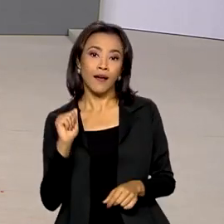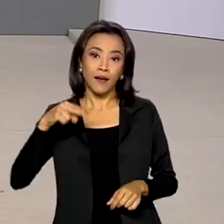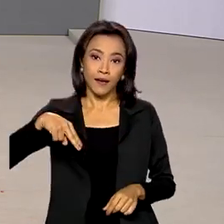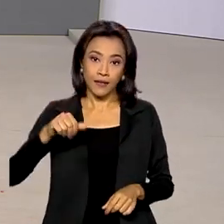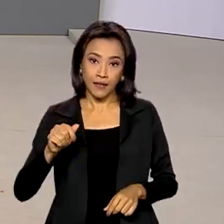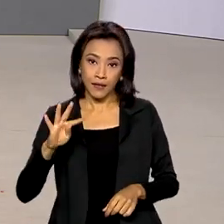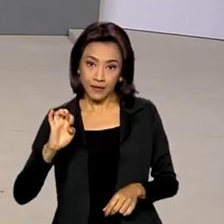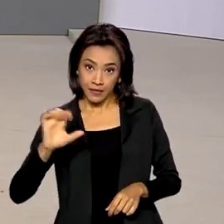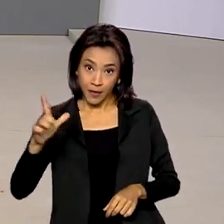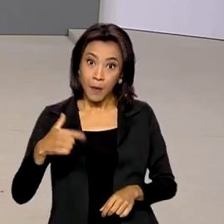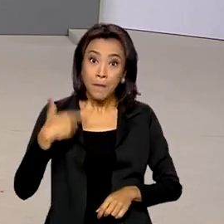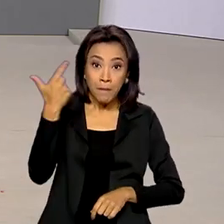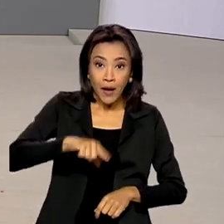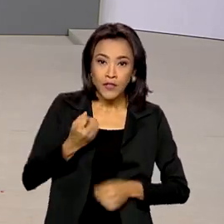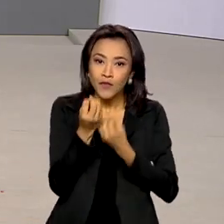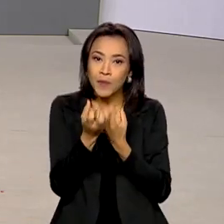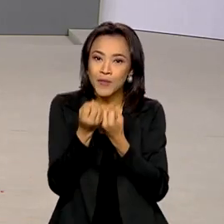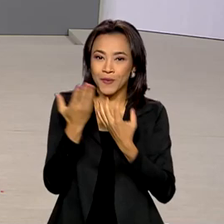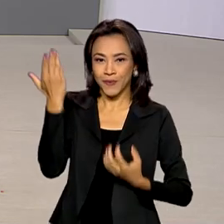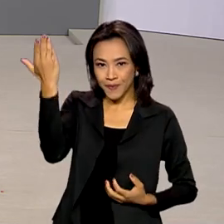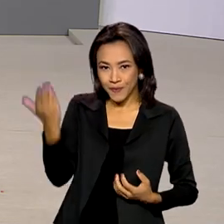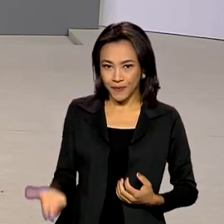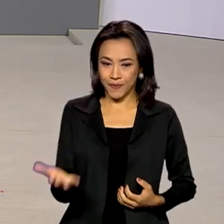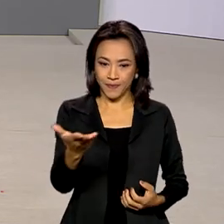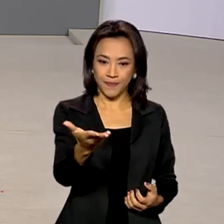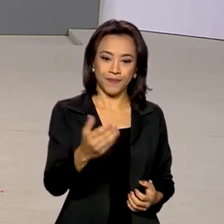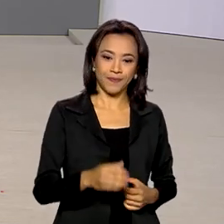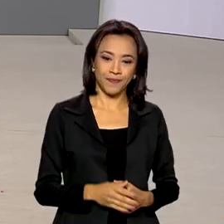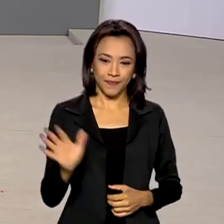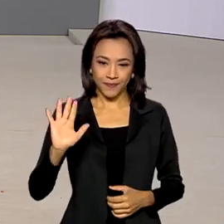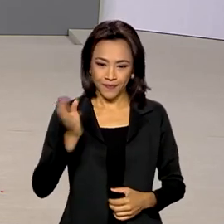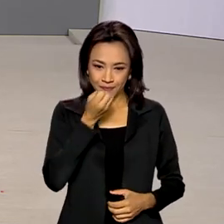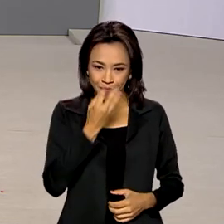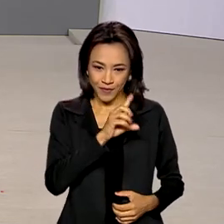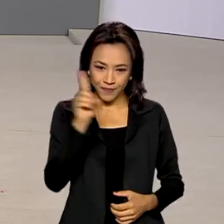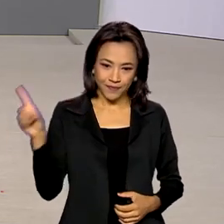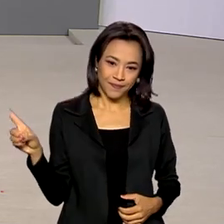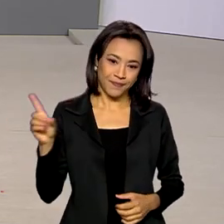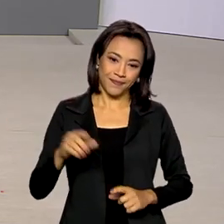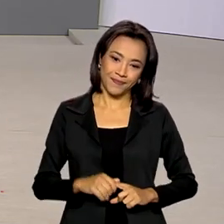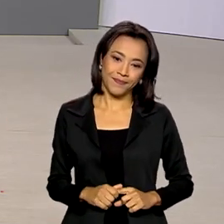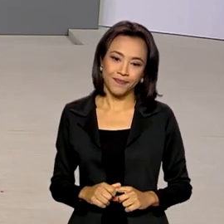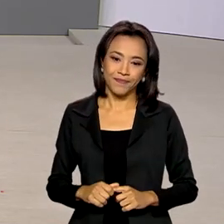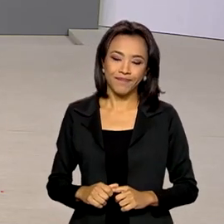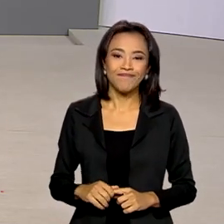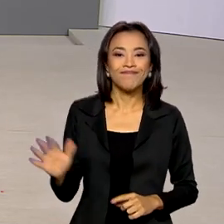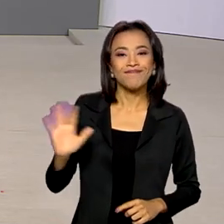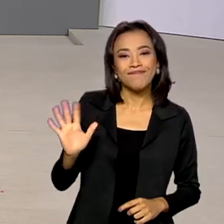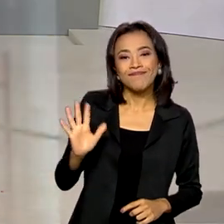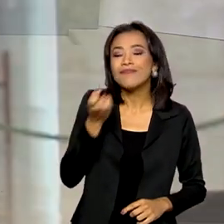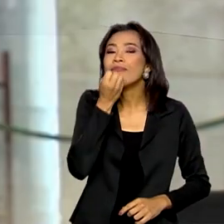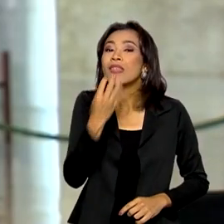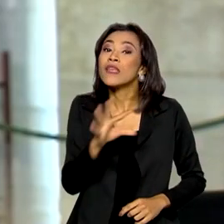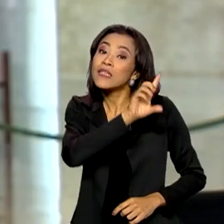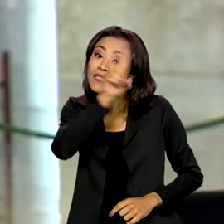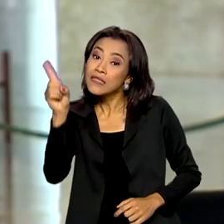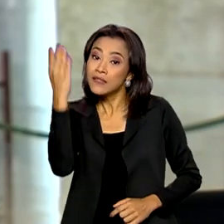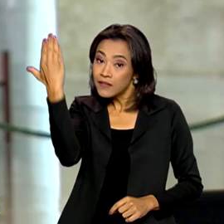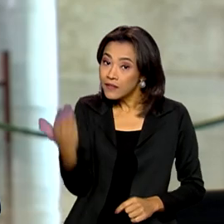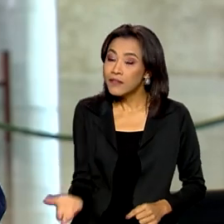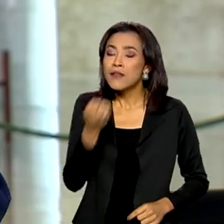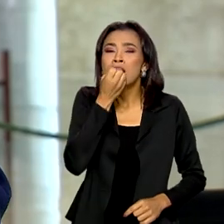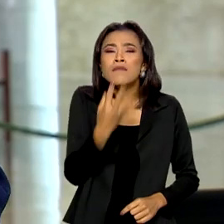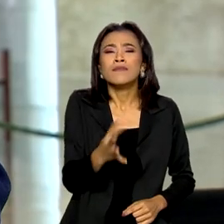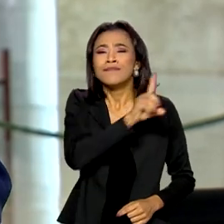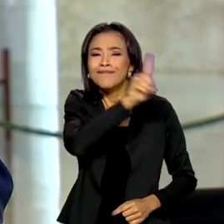tem mais informações para a gente ao repórter Glauco de Queiroz Bom dia Glauco Olá Mara bom dia para você e